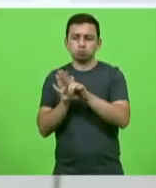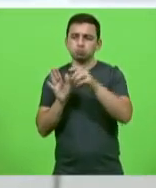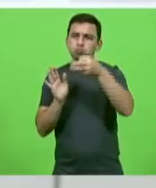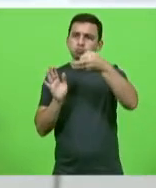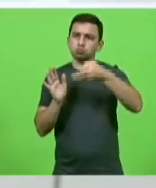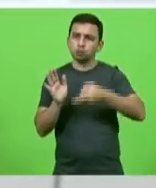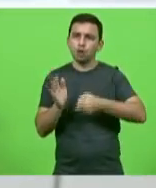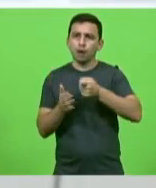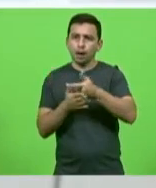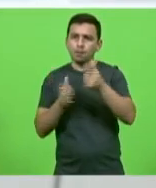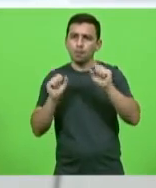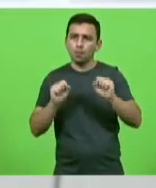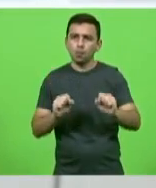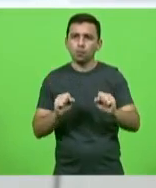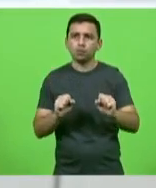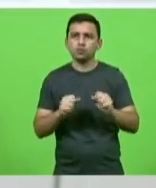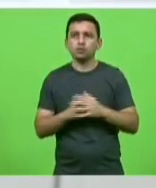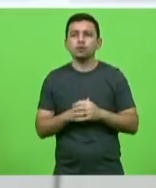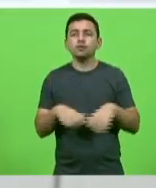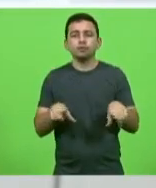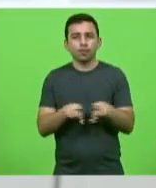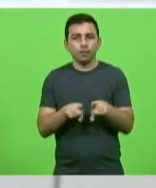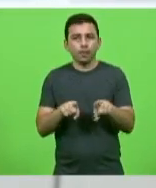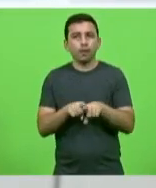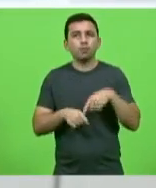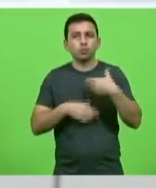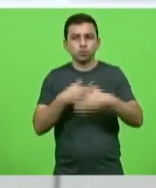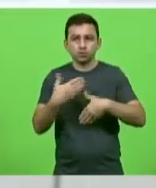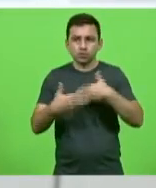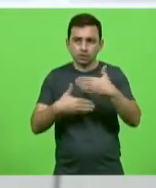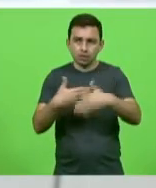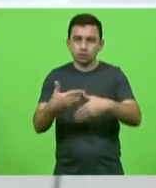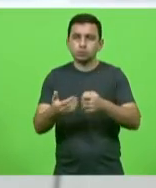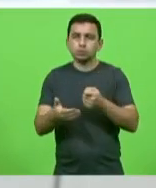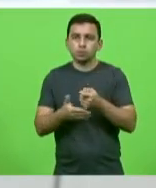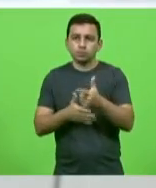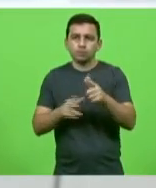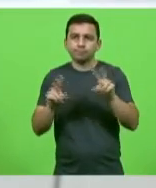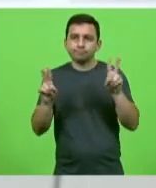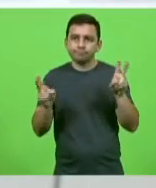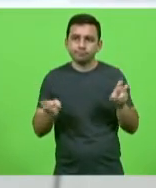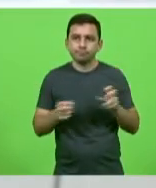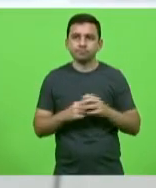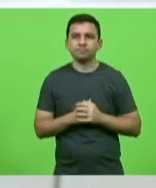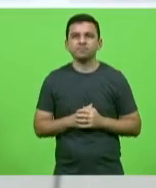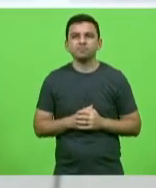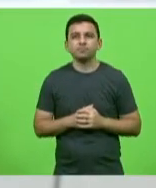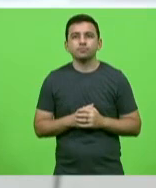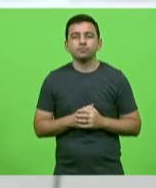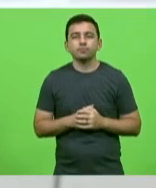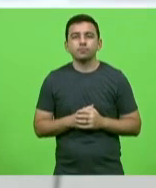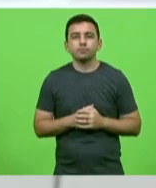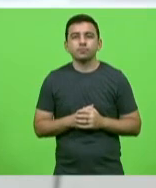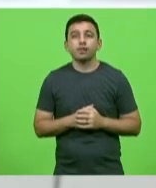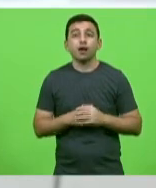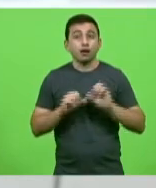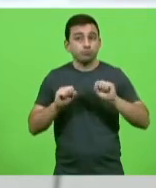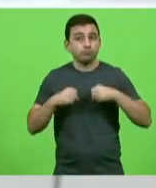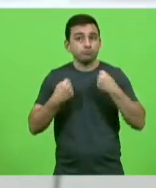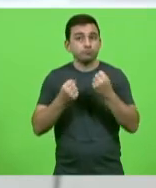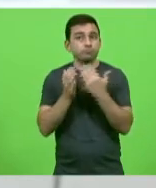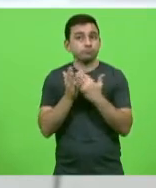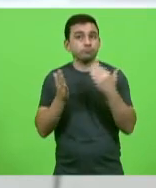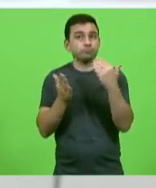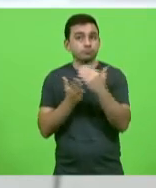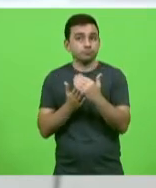é o pagamento antecipado ele estava no processo de aquisição de peças e reforço salienta